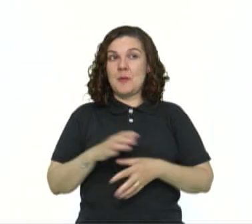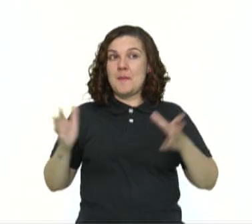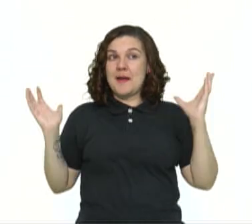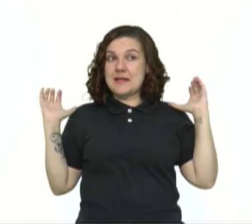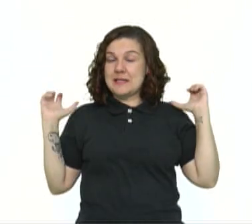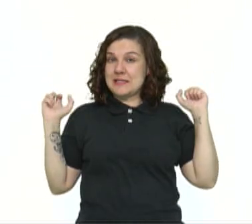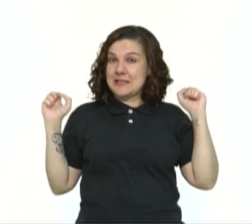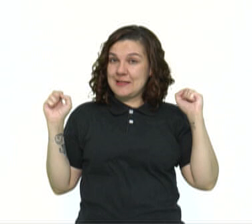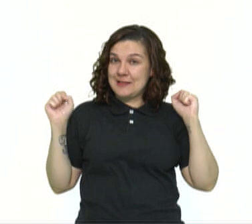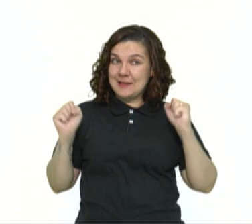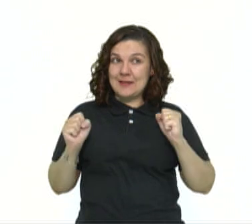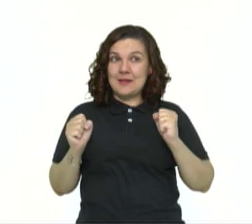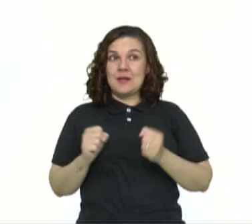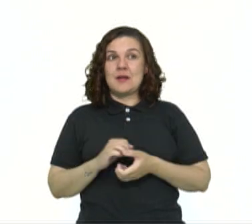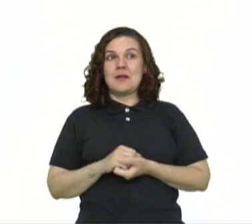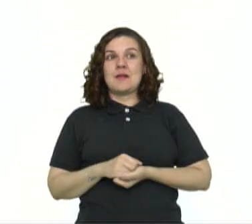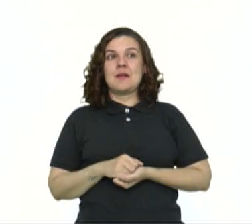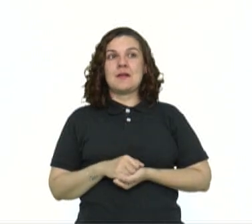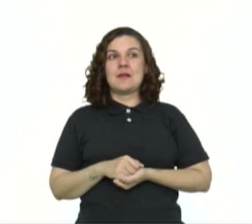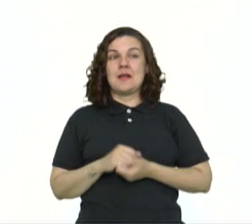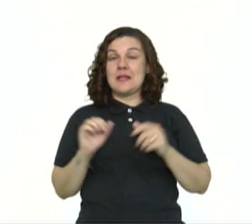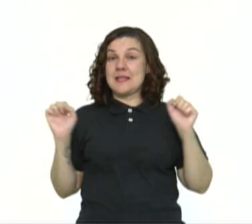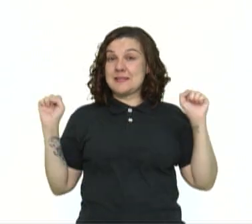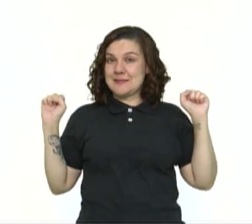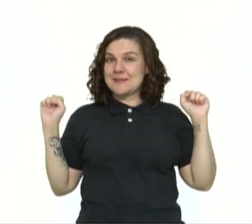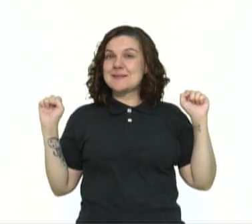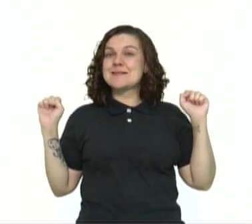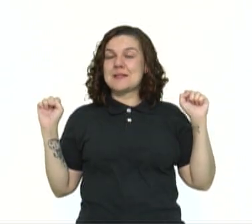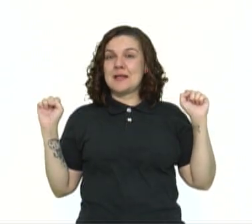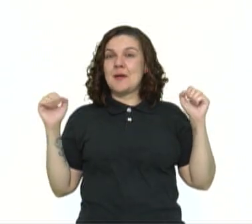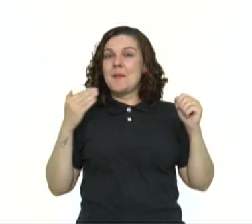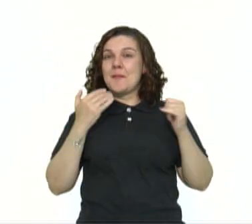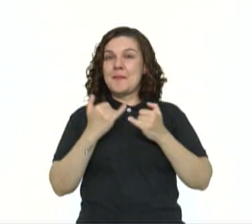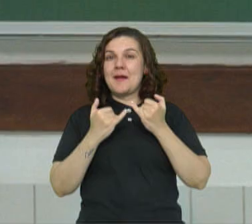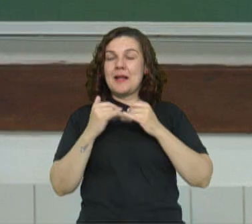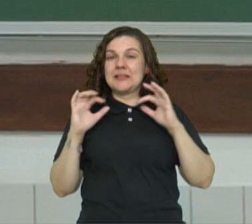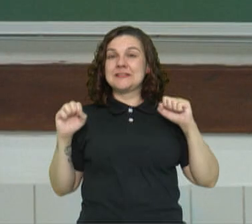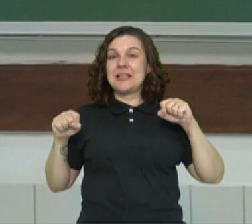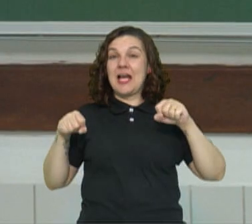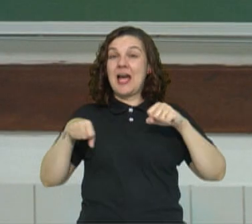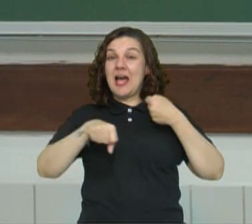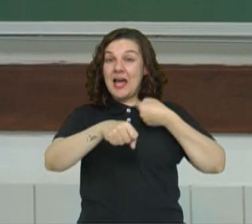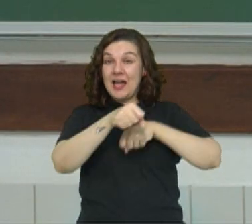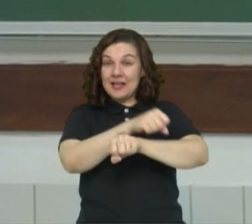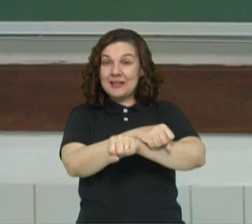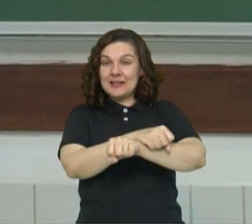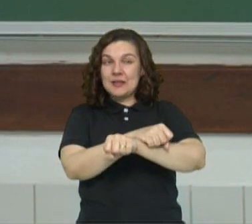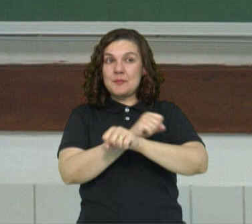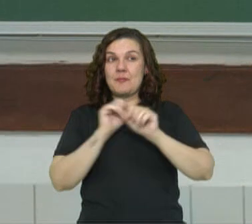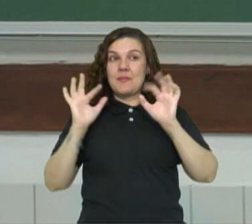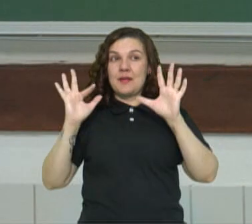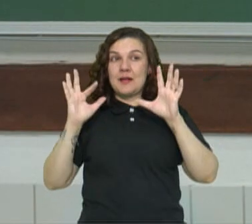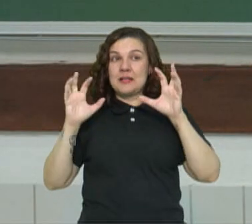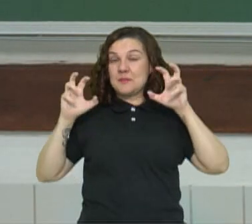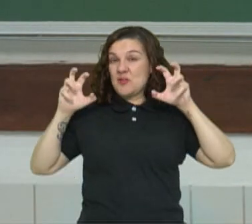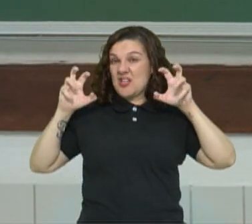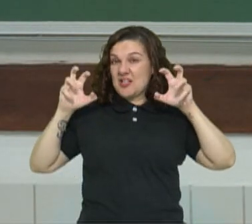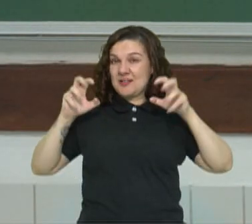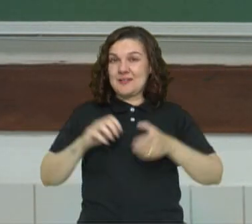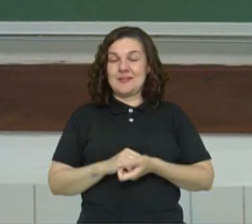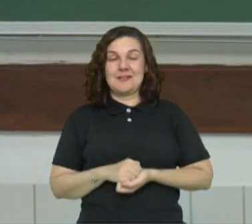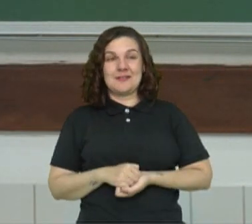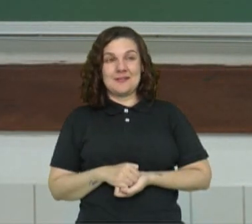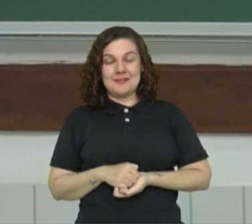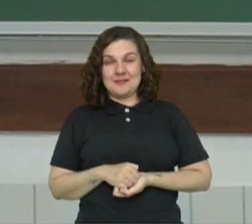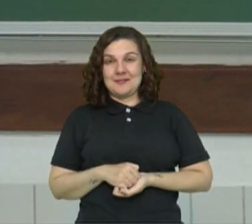puxando contra os lados, né? Como se quisesse atacar, e mãos de garra,